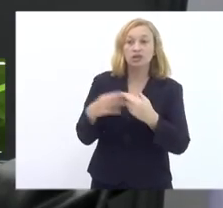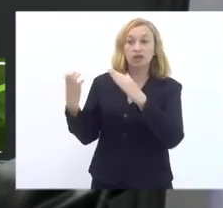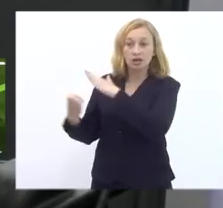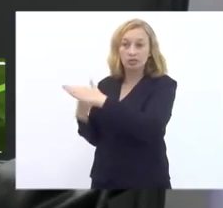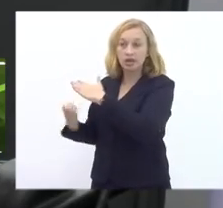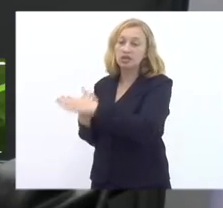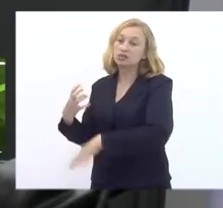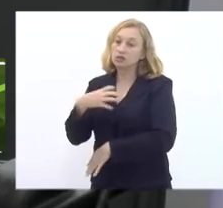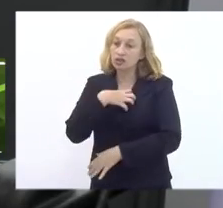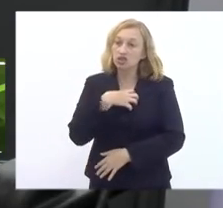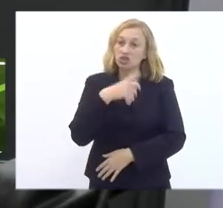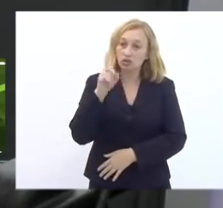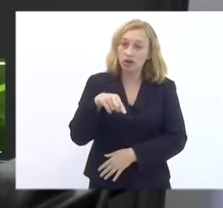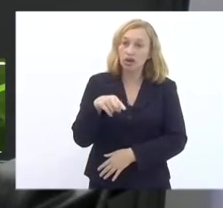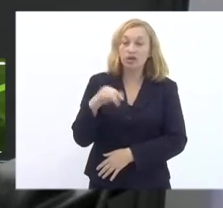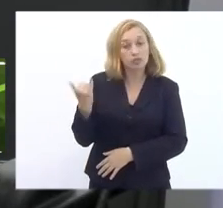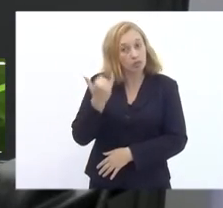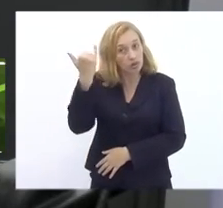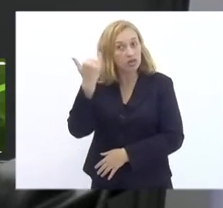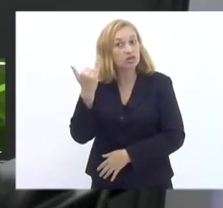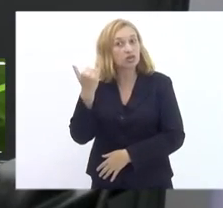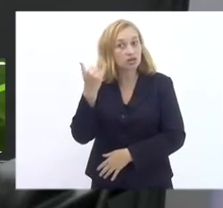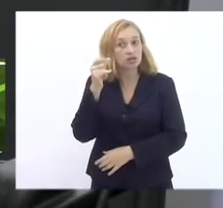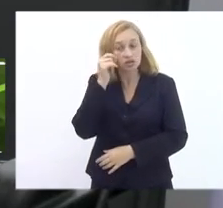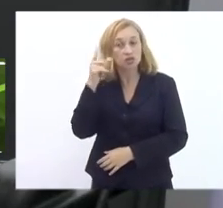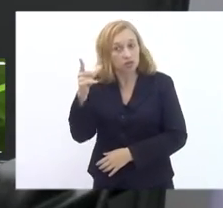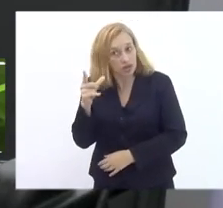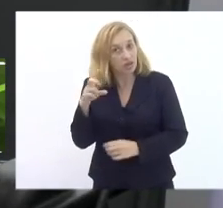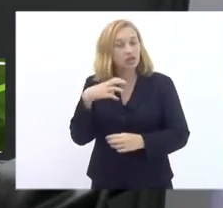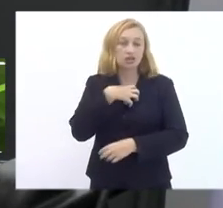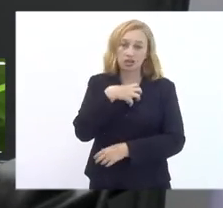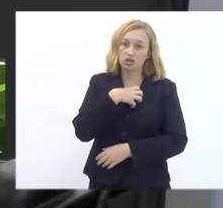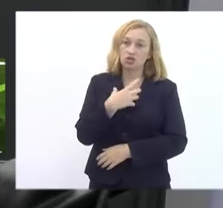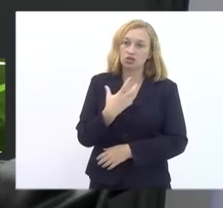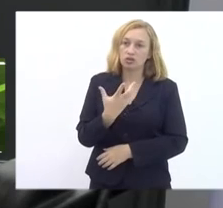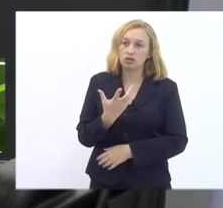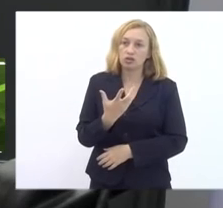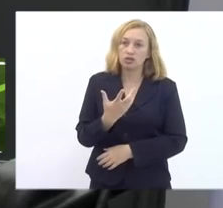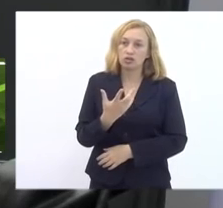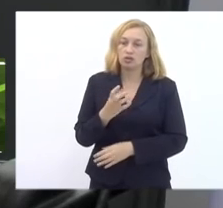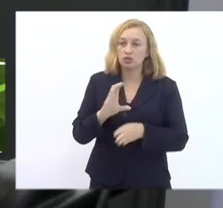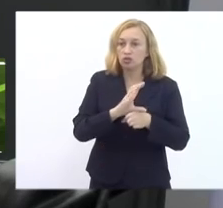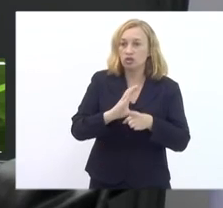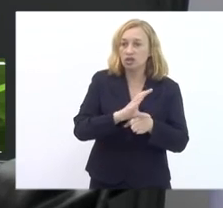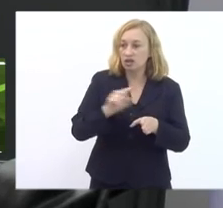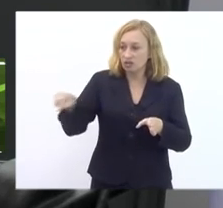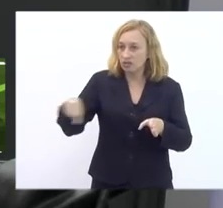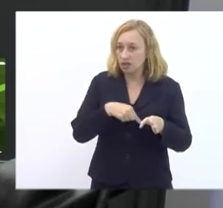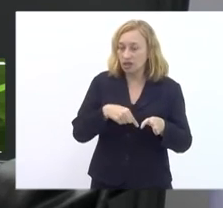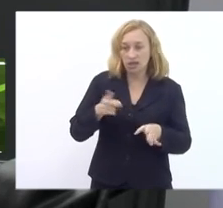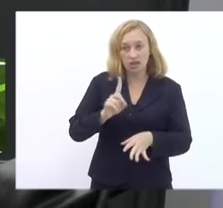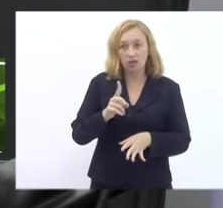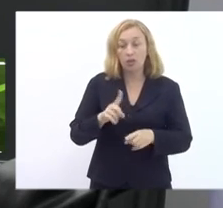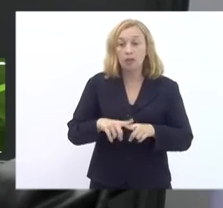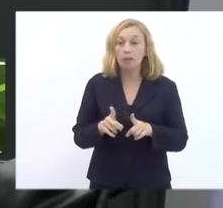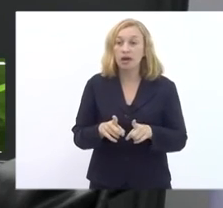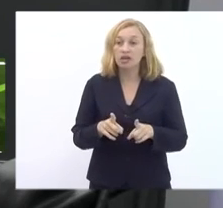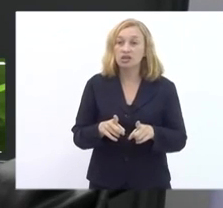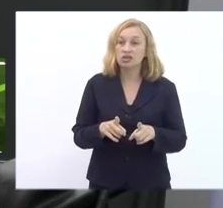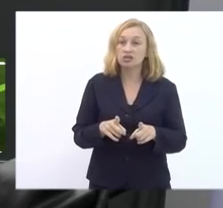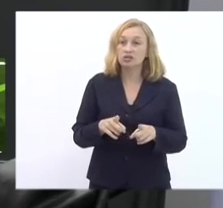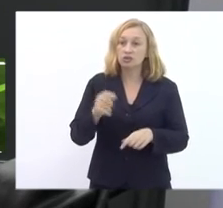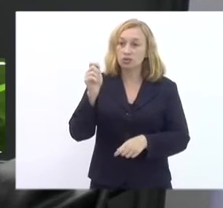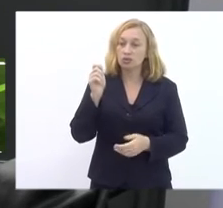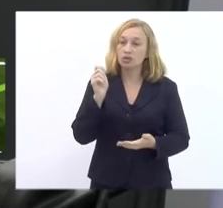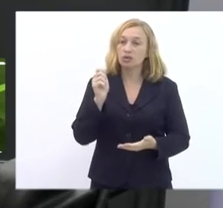nesse sentido é importante, a Getrans está acordada nesse sentido. Os conselheiros não vão vir aqui quando bater o martelo